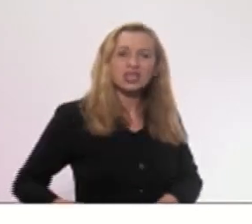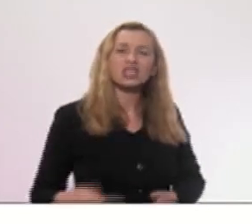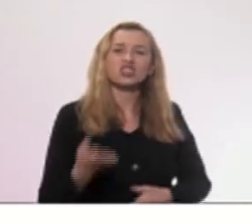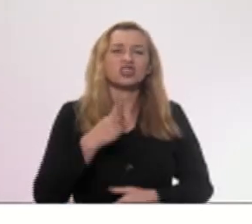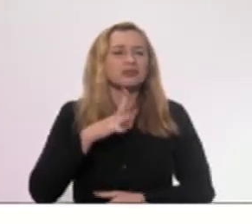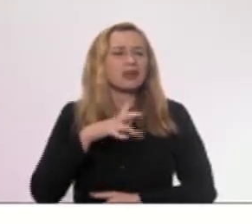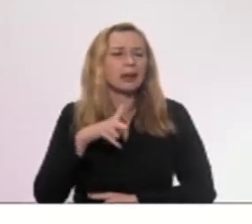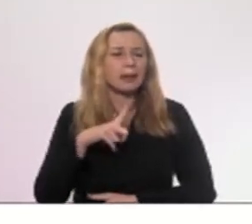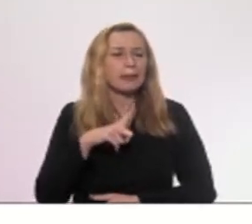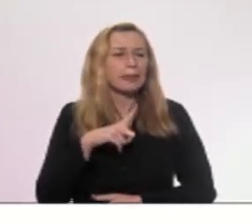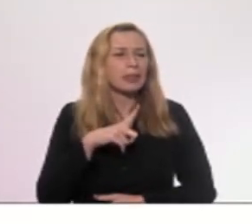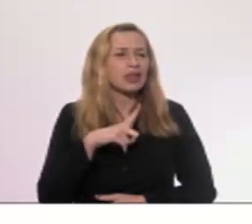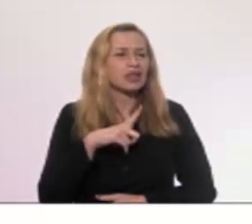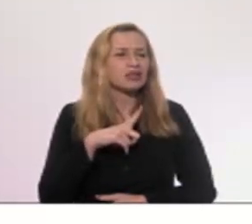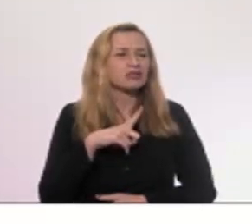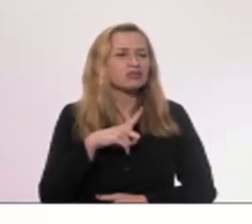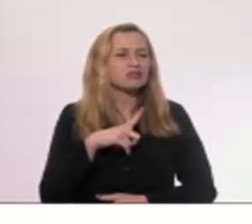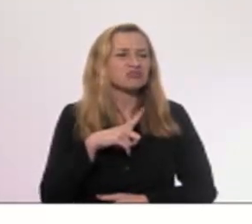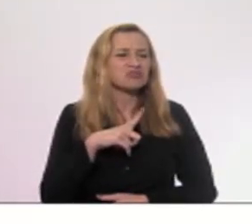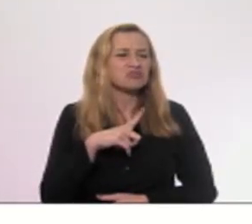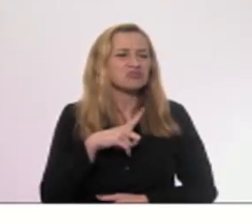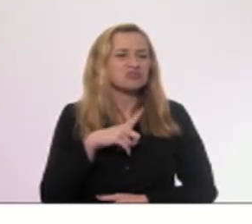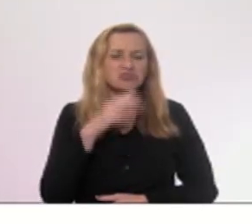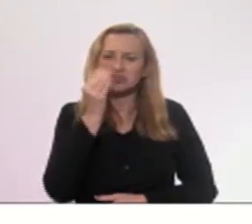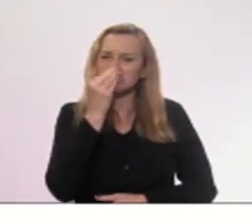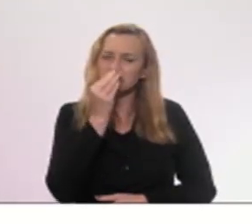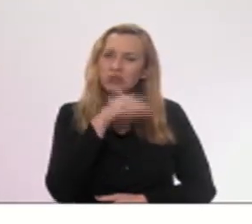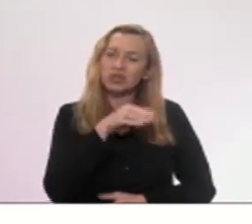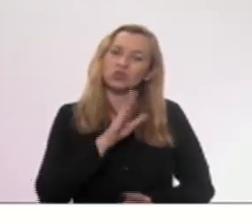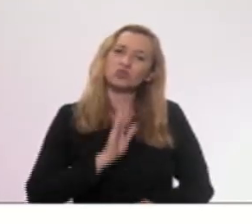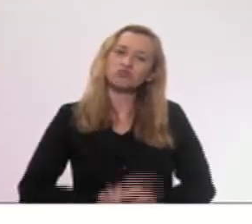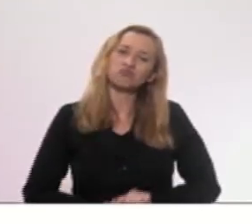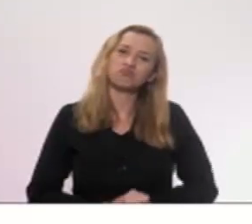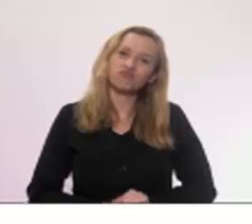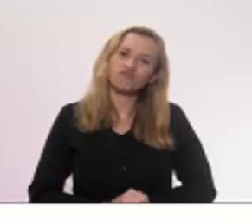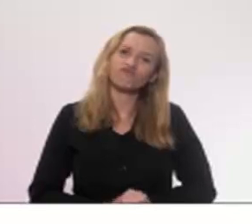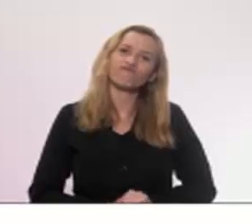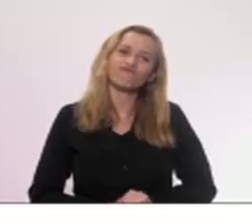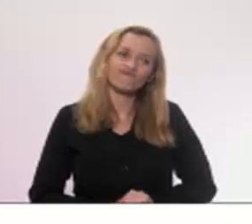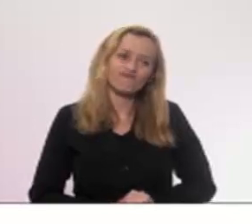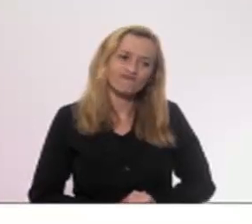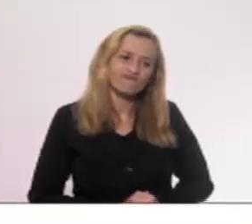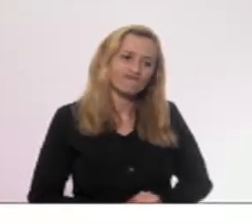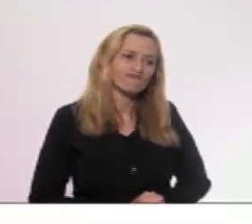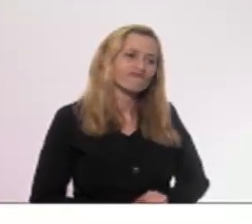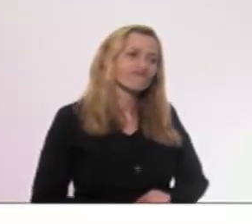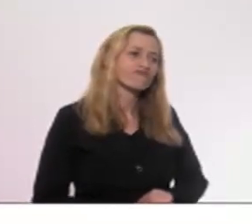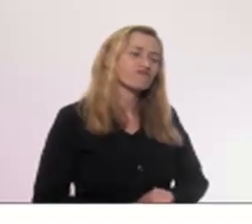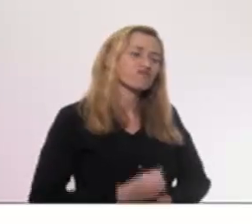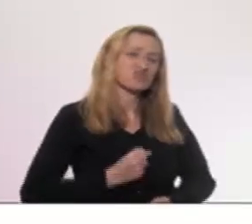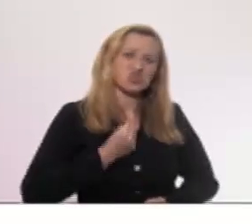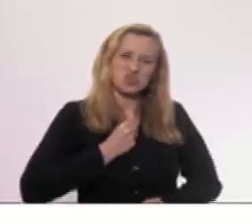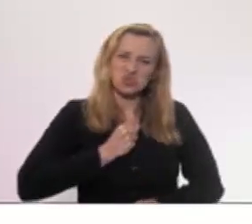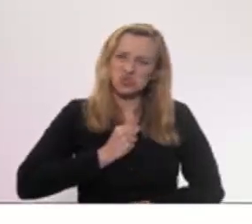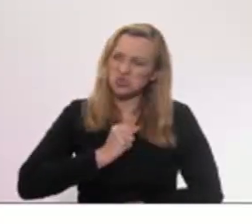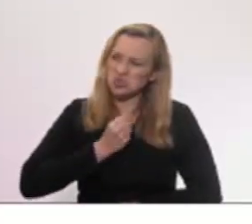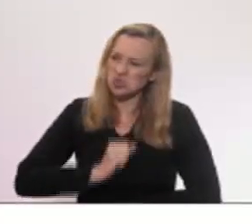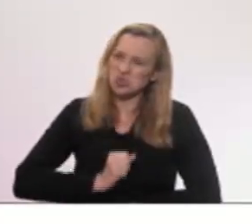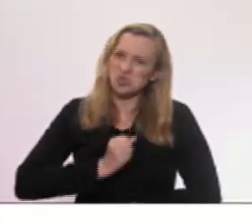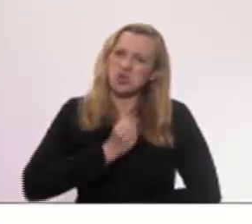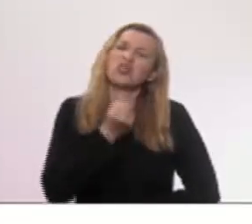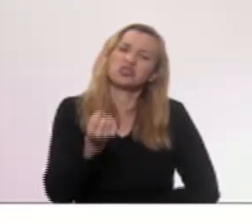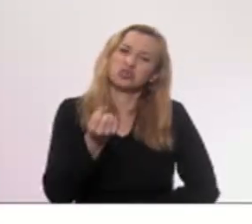tenha tanto desapreço, que tenha tanto ódio e